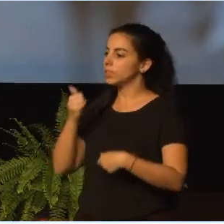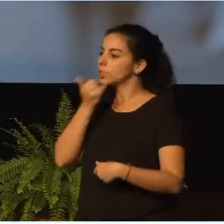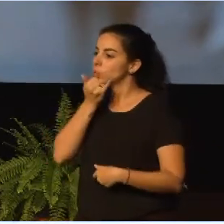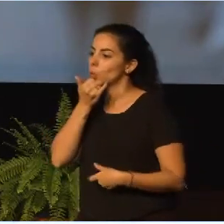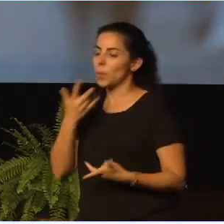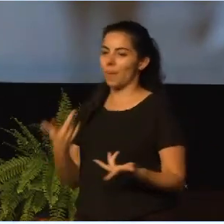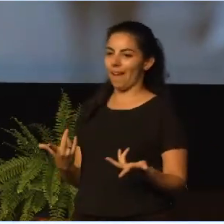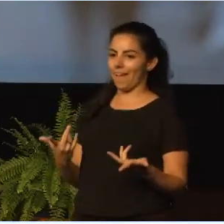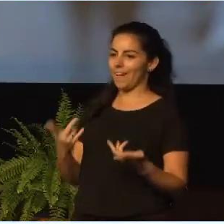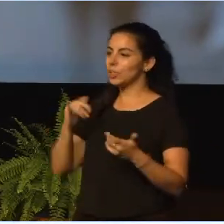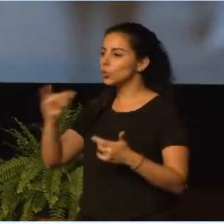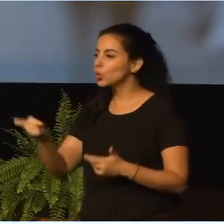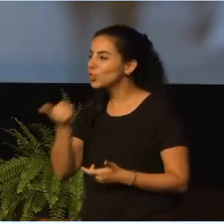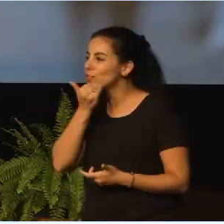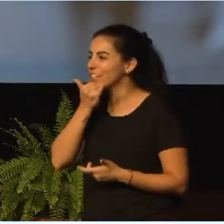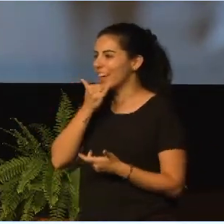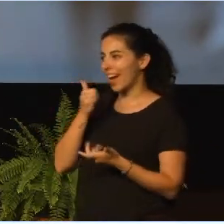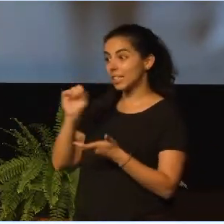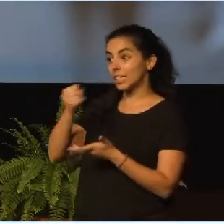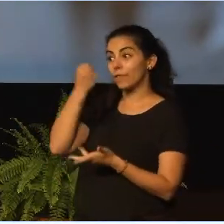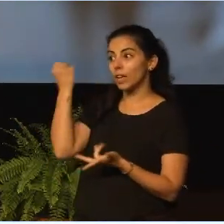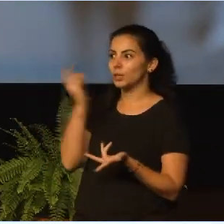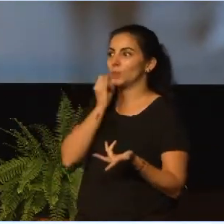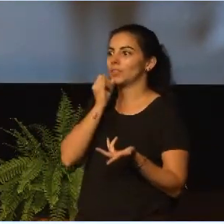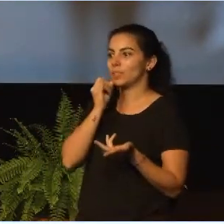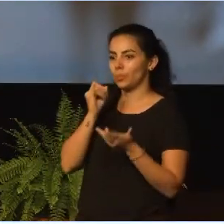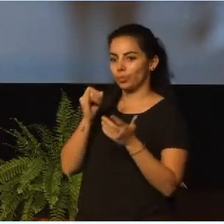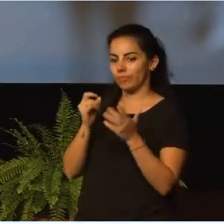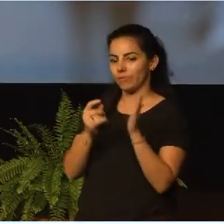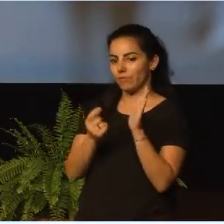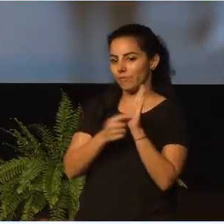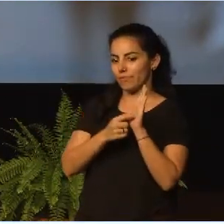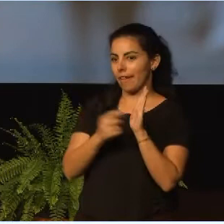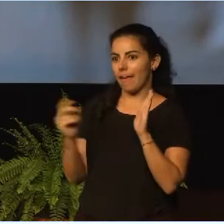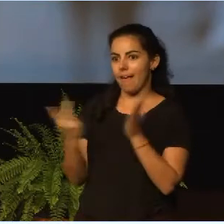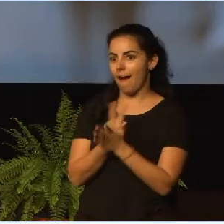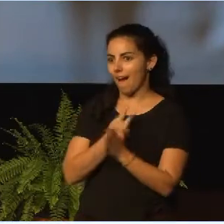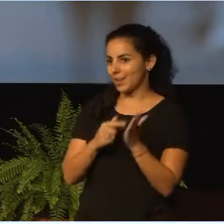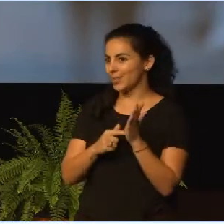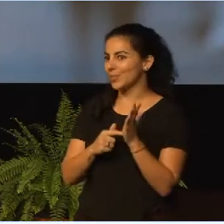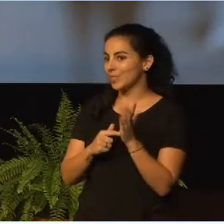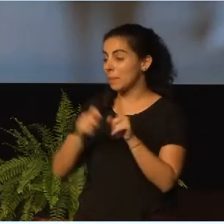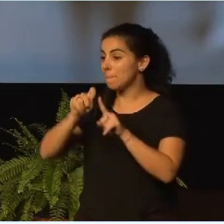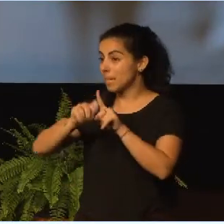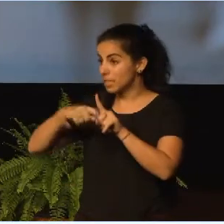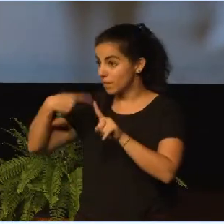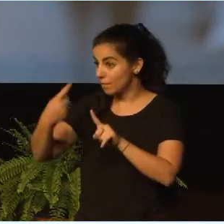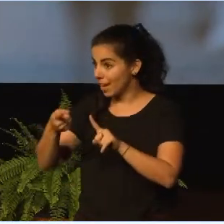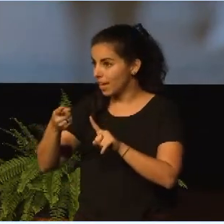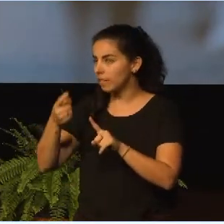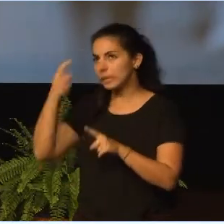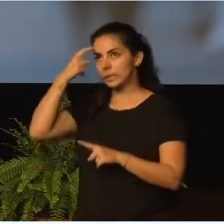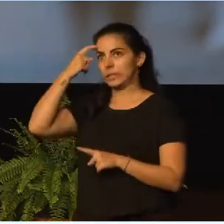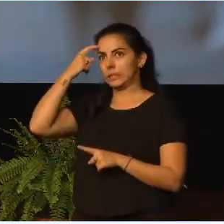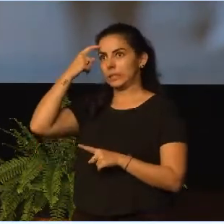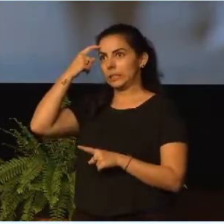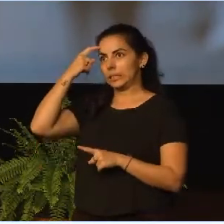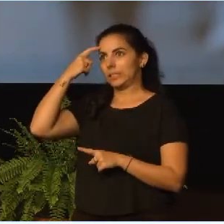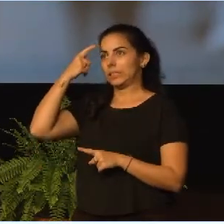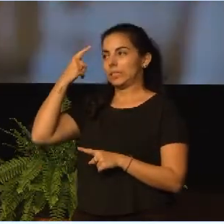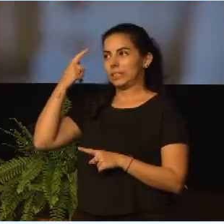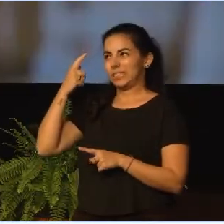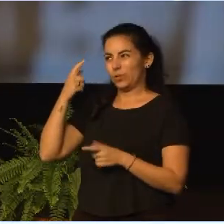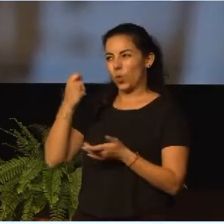valor que ele colocou, por uma cerveja que tinha na nota. Qual que é a chance desse cara, no mês que vem, mandar outra notinha de cerveja? mínima, e é isso que a gente